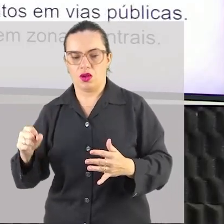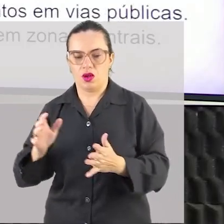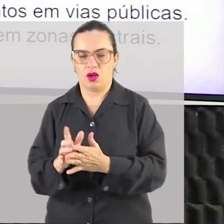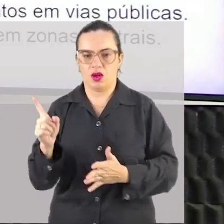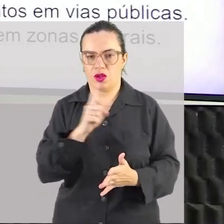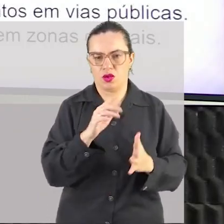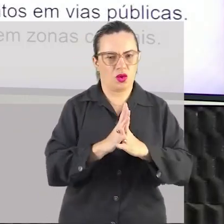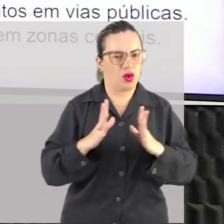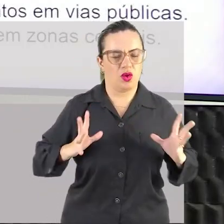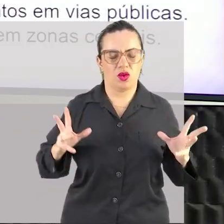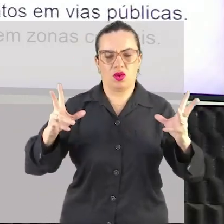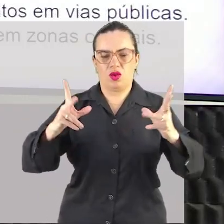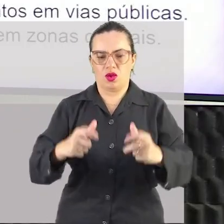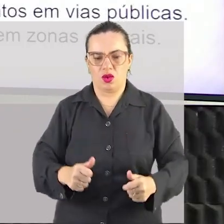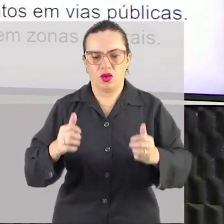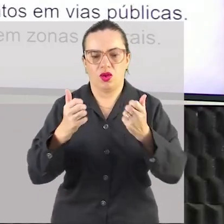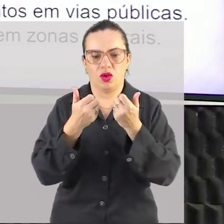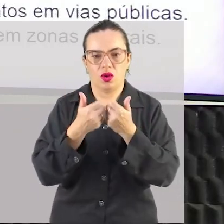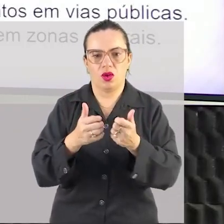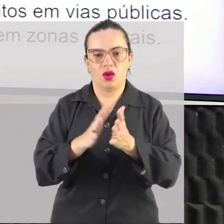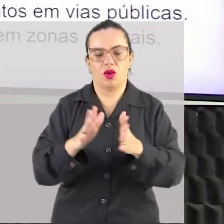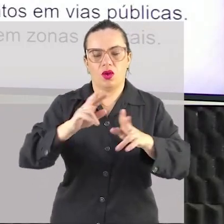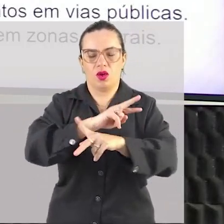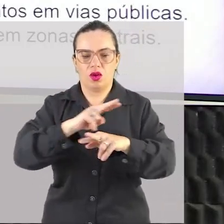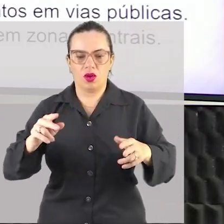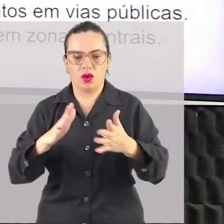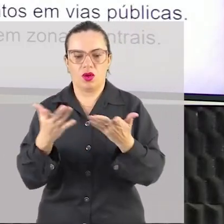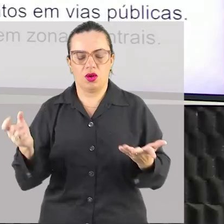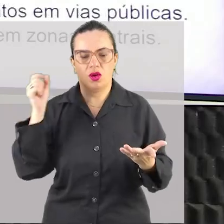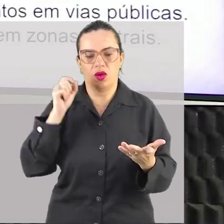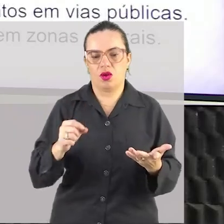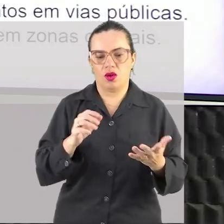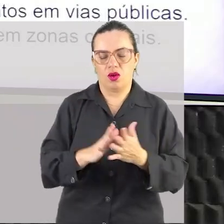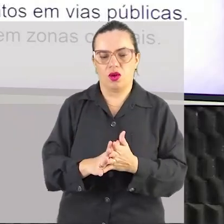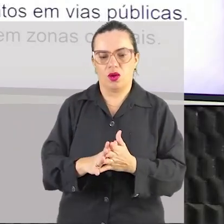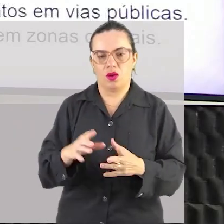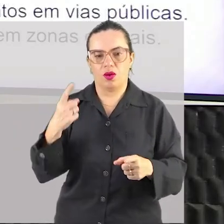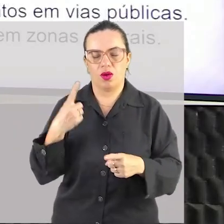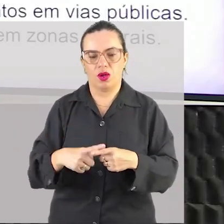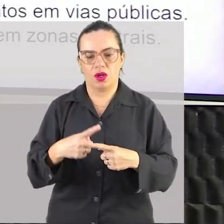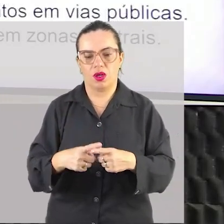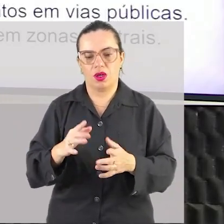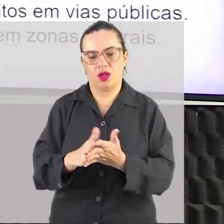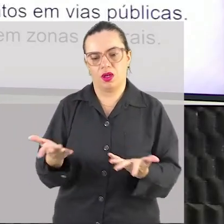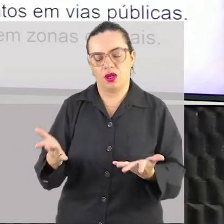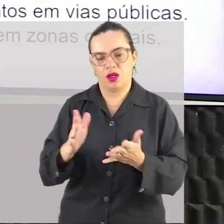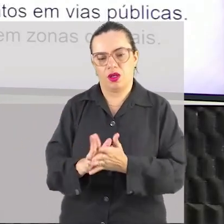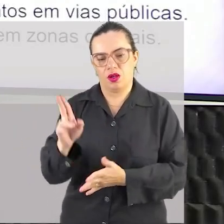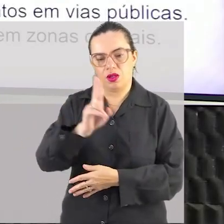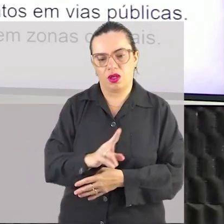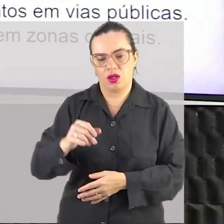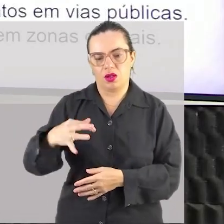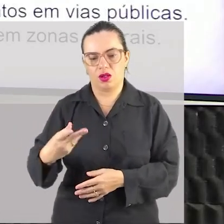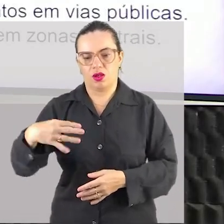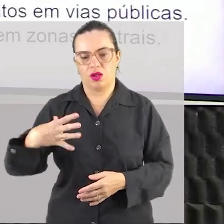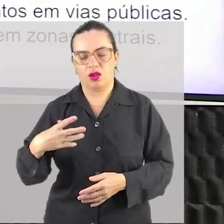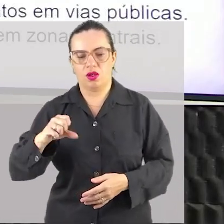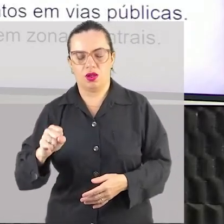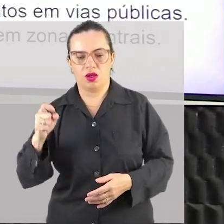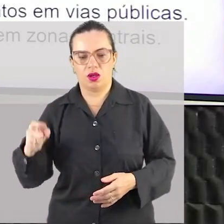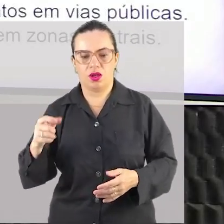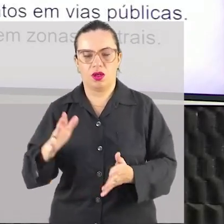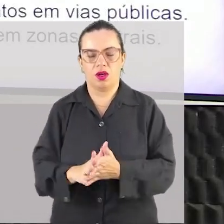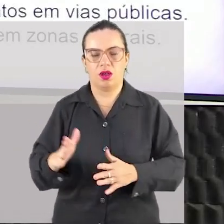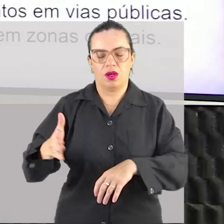ônibus que vão para o centro sabe por quê Porque esses ônibus que iriam pro centro eles eram subutilizados então é melhor eu fazer com que eu